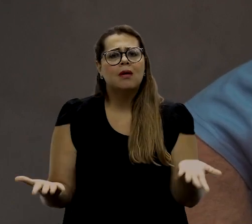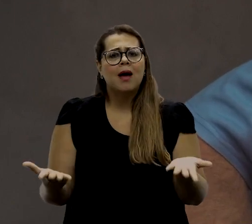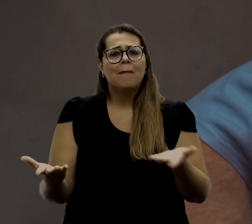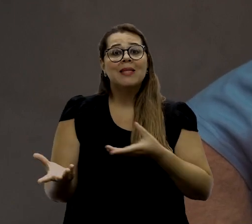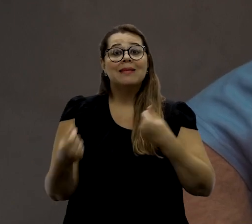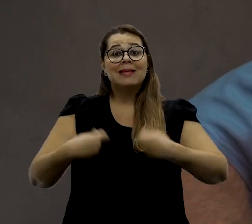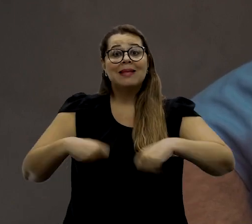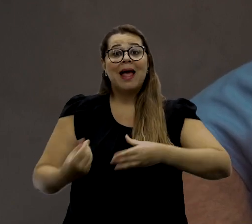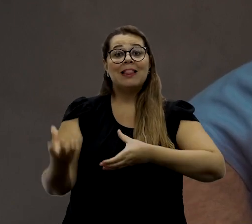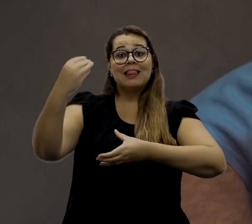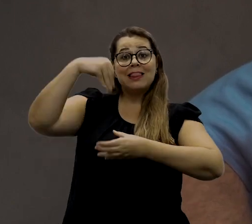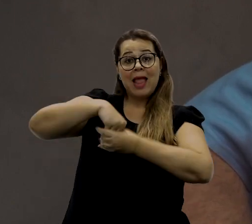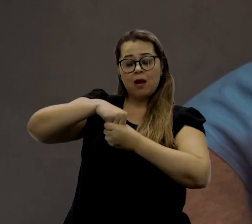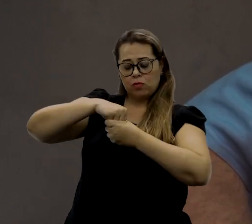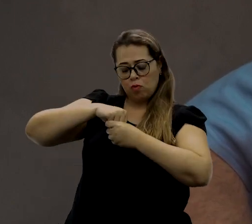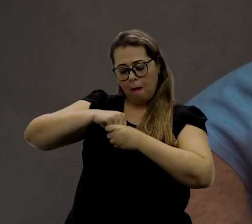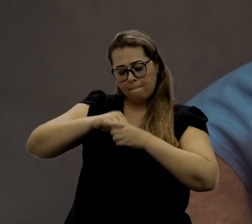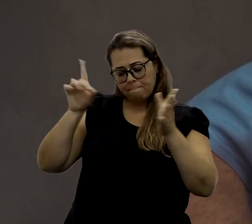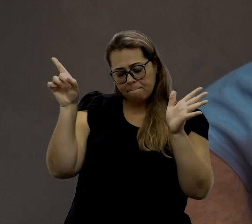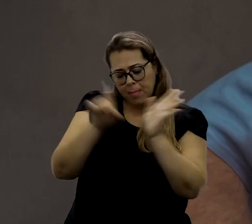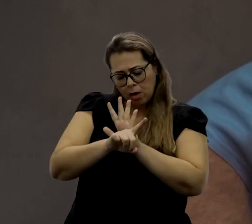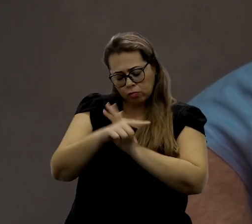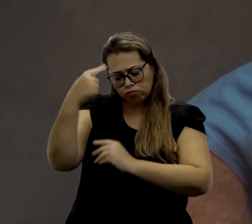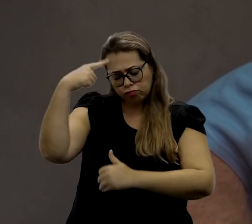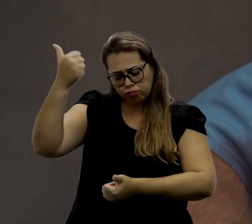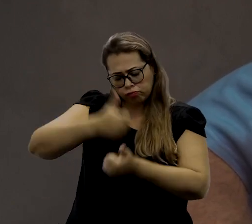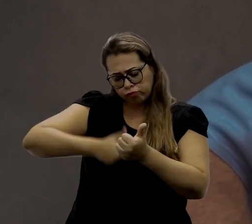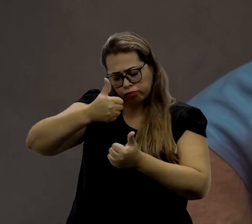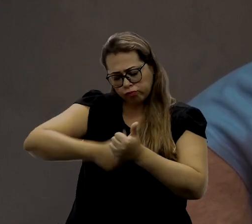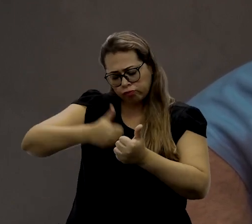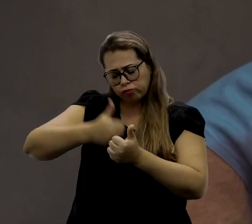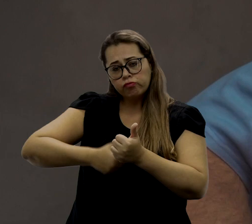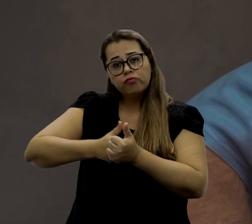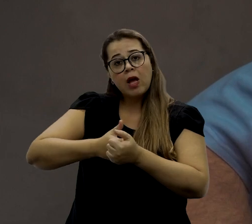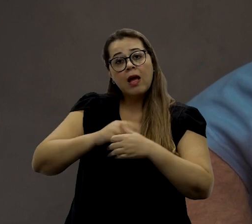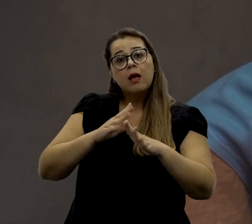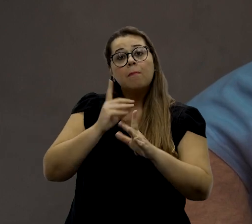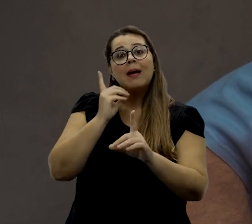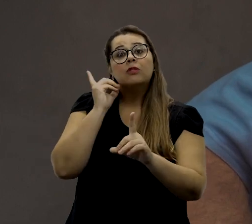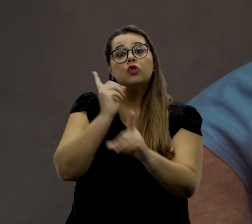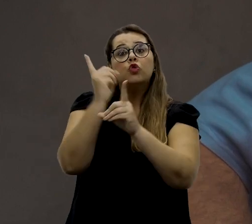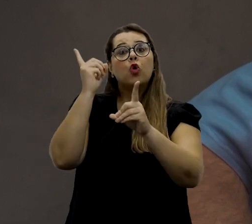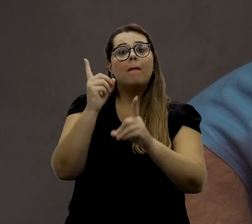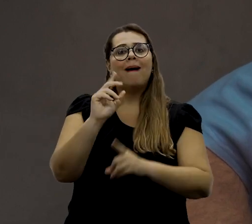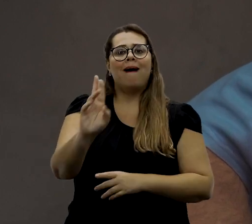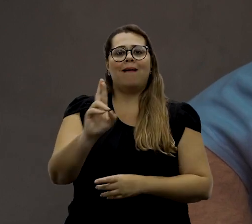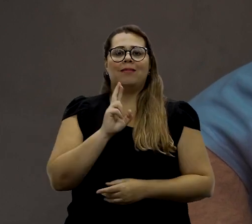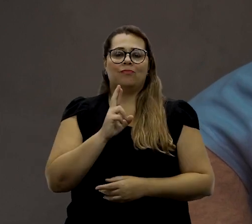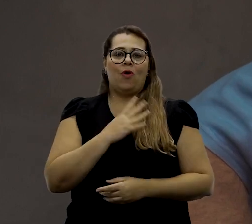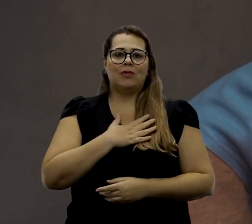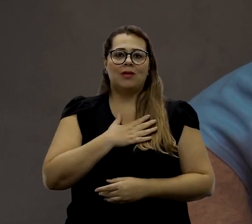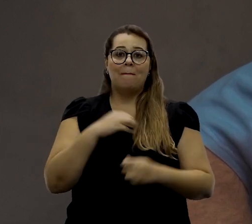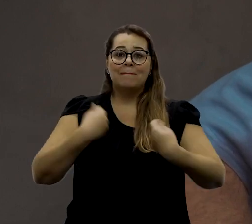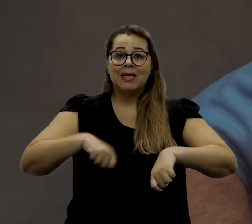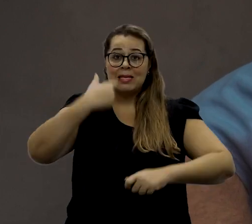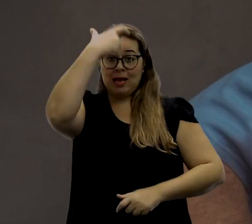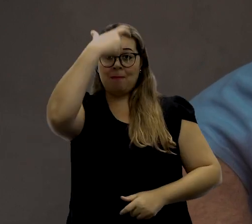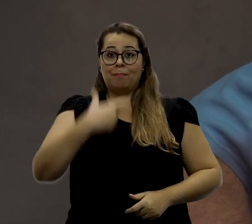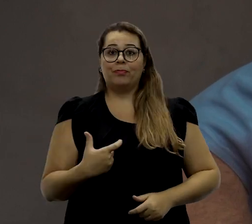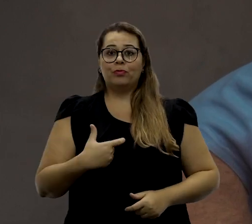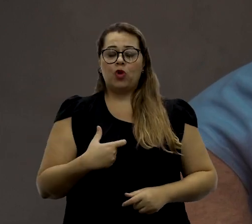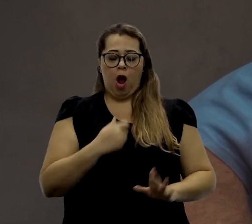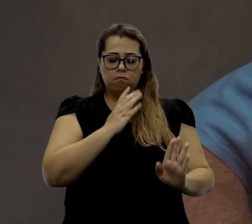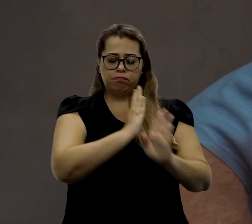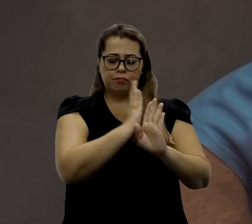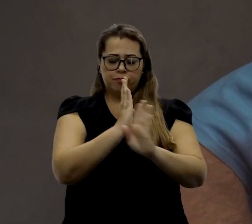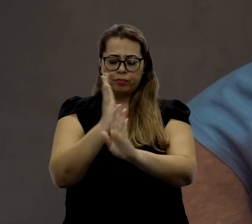mesmo, para procurar as respostas dentro de você? Né? Porque essa resposta está dentro do sujeito. Então, é preciso que esse sujeito que identifique